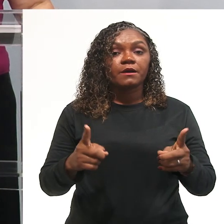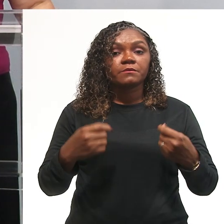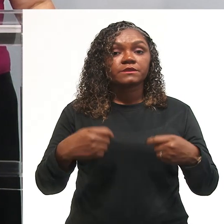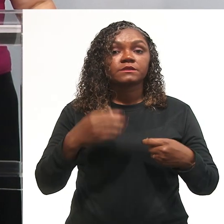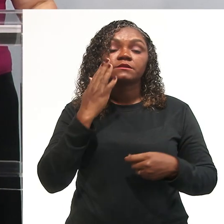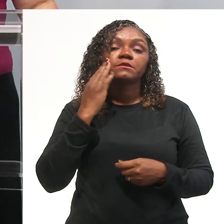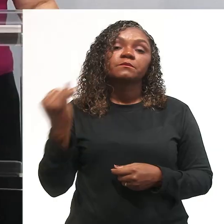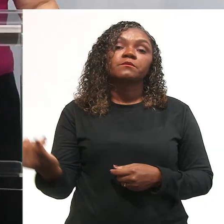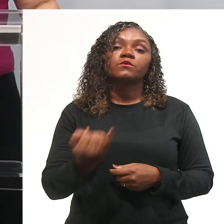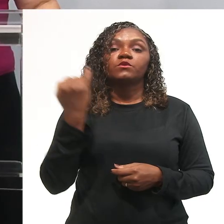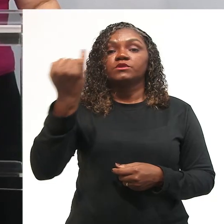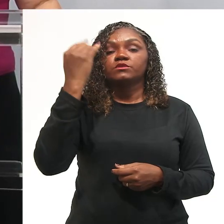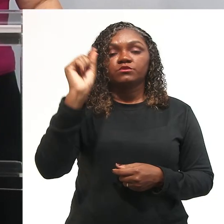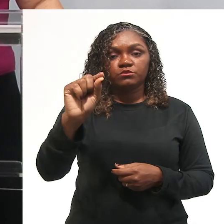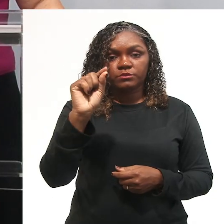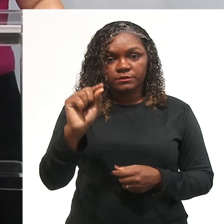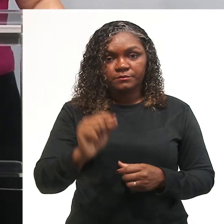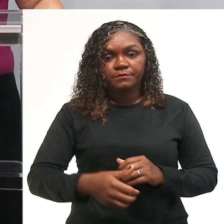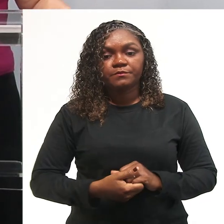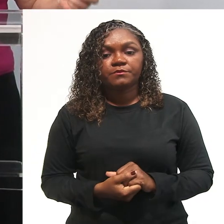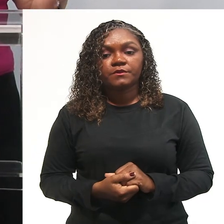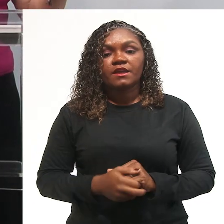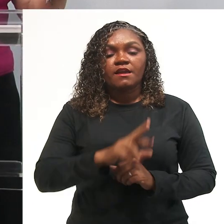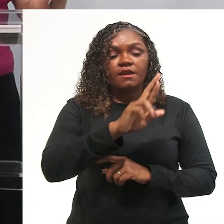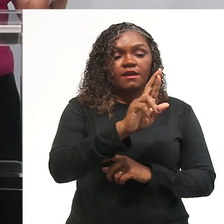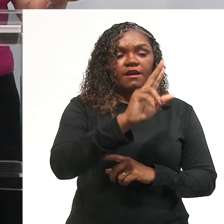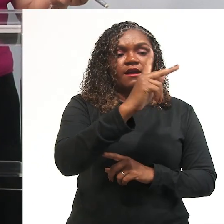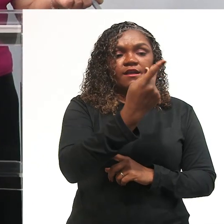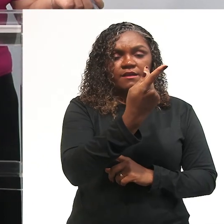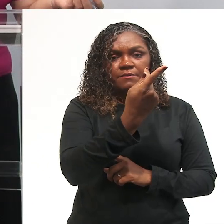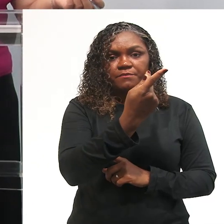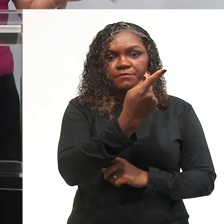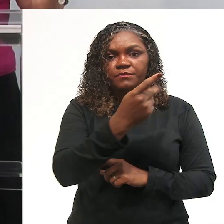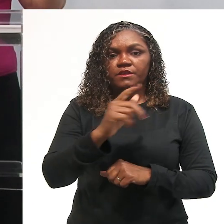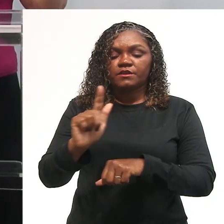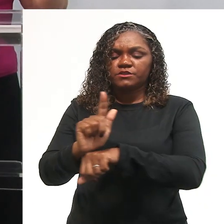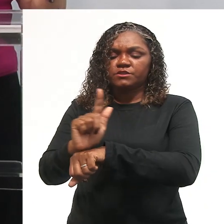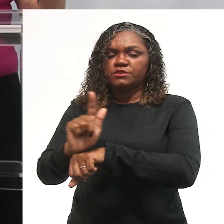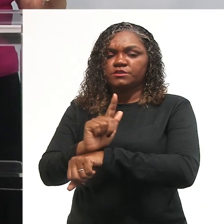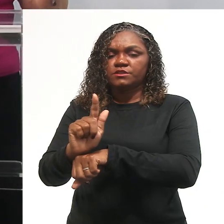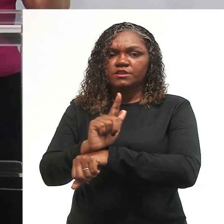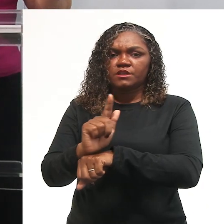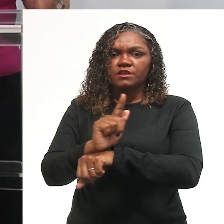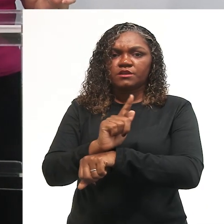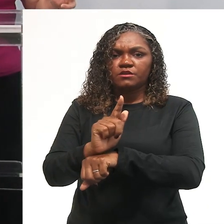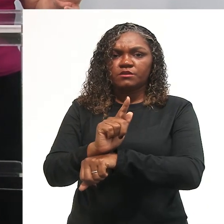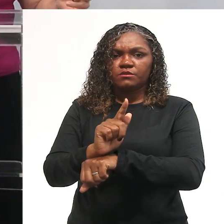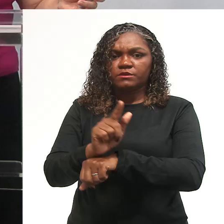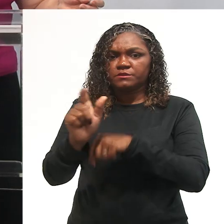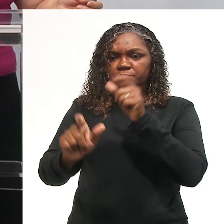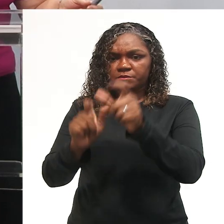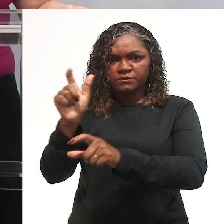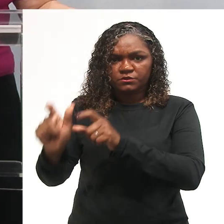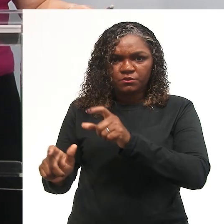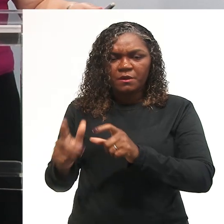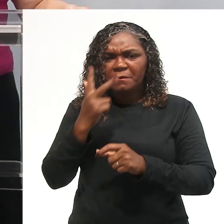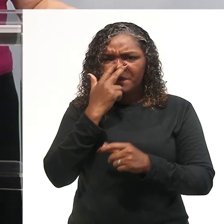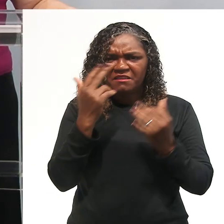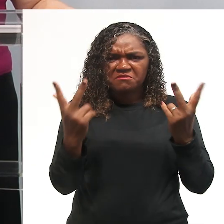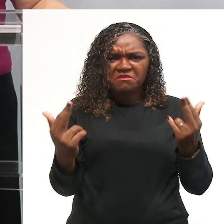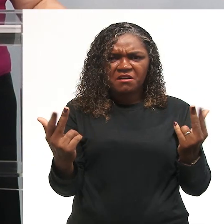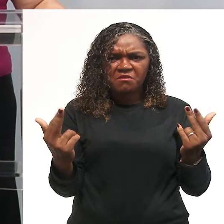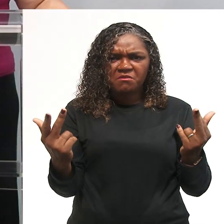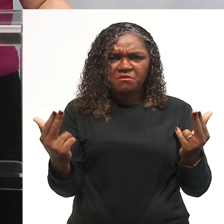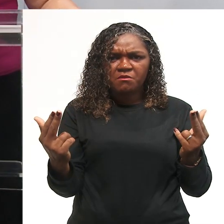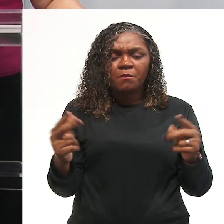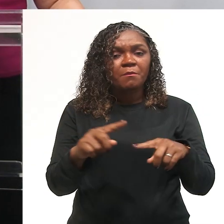falar que RH e gestão de pessoas parece que é a mesma coisa, mas não